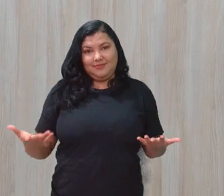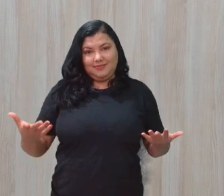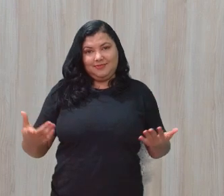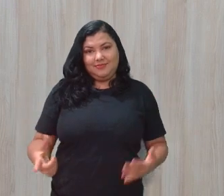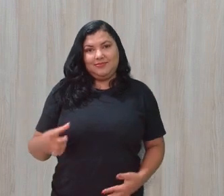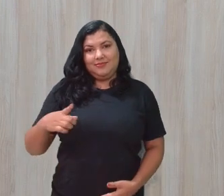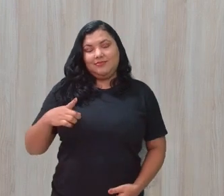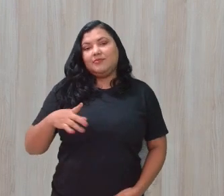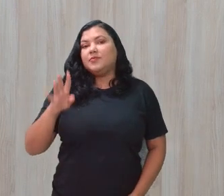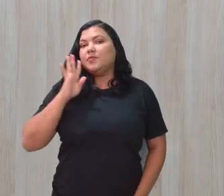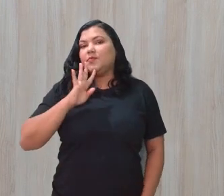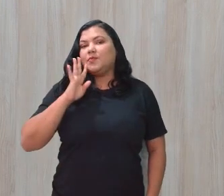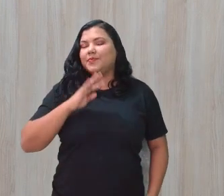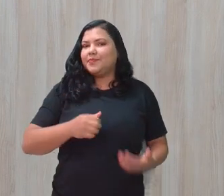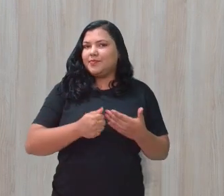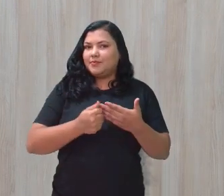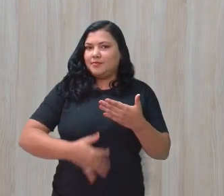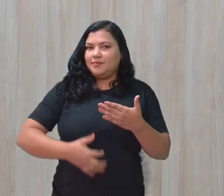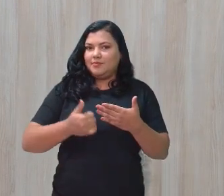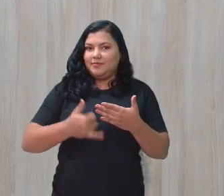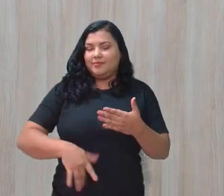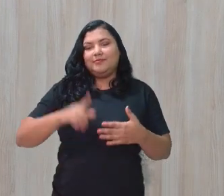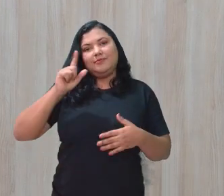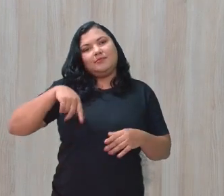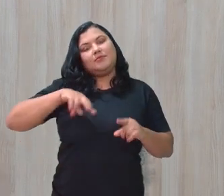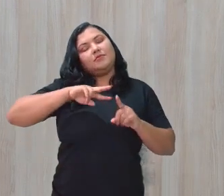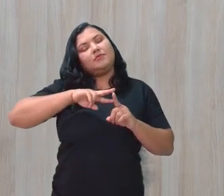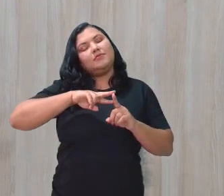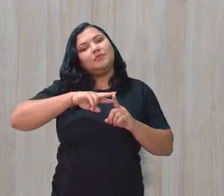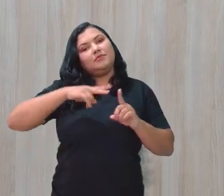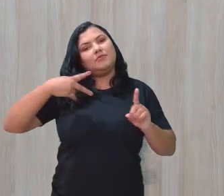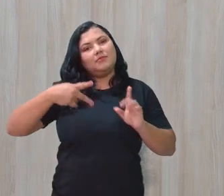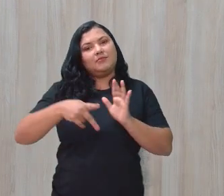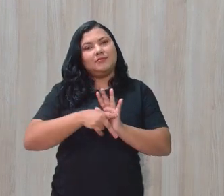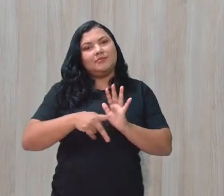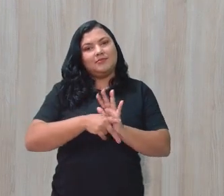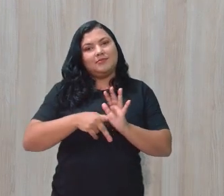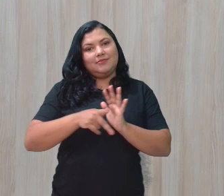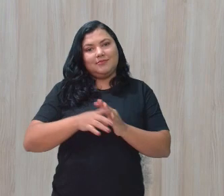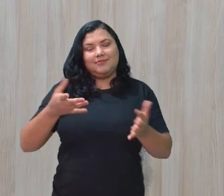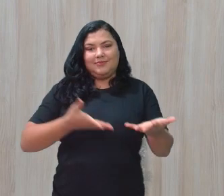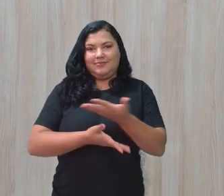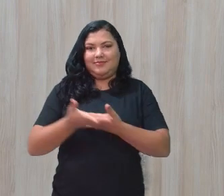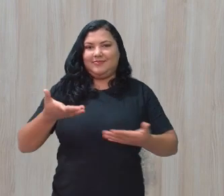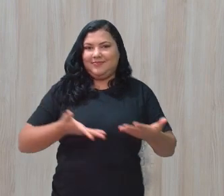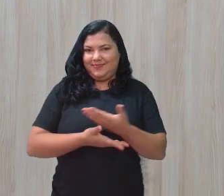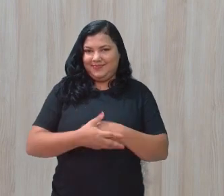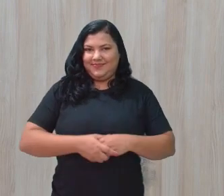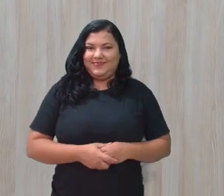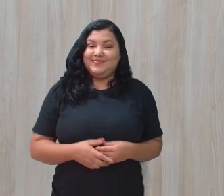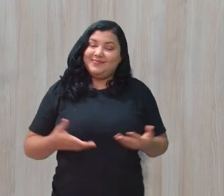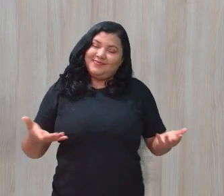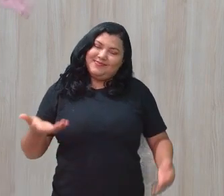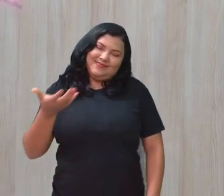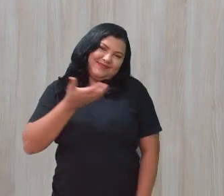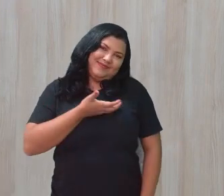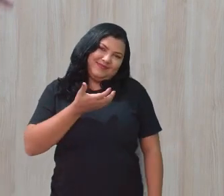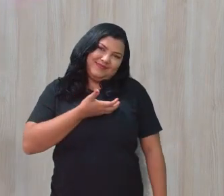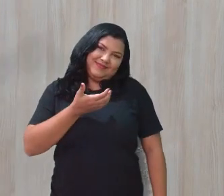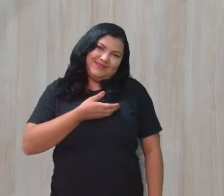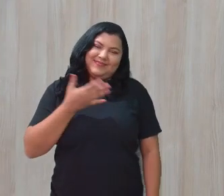de mais legal? O chat, que é essa ferramenta de interação. E hoje quem faz nosso chat é a nossa queridíssima Maravi